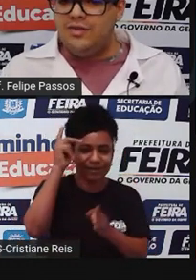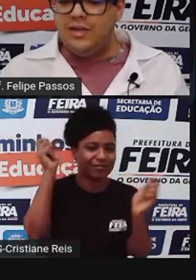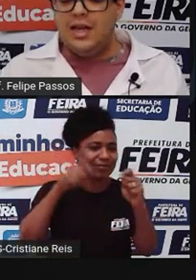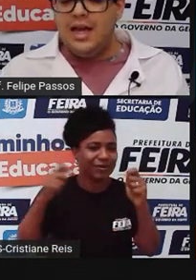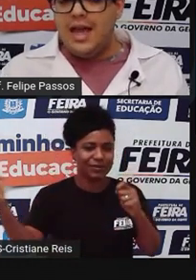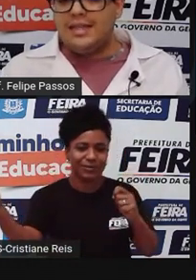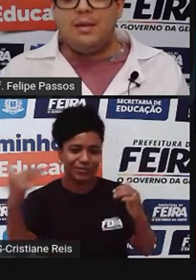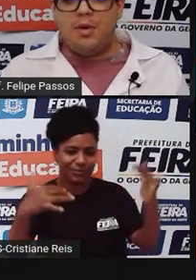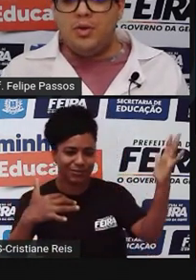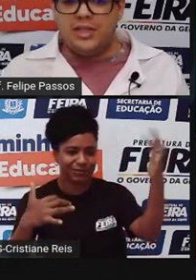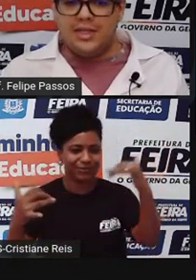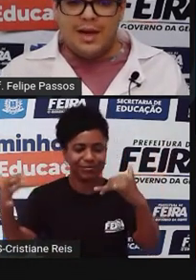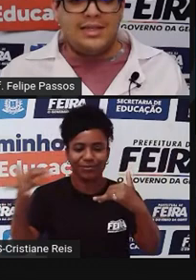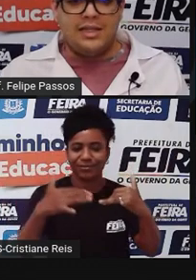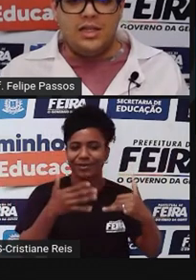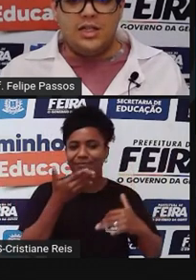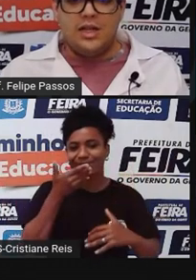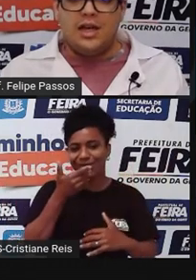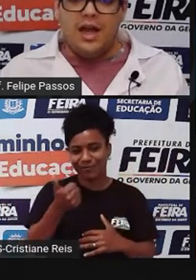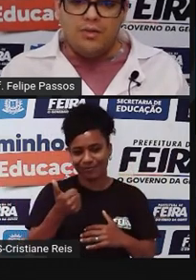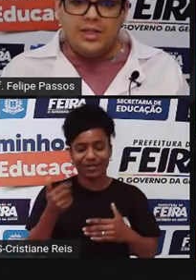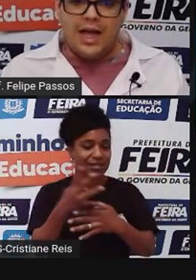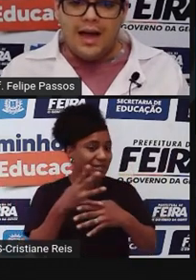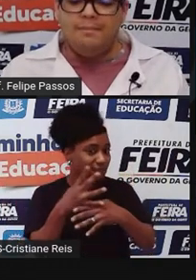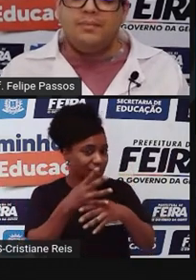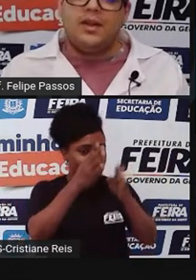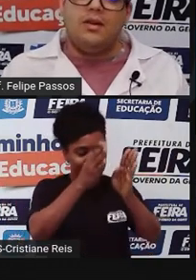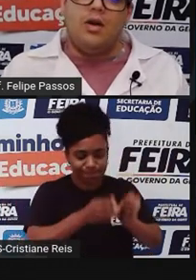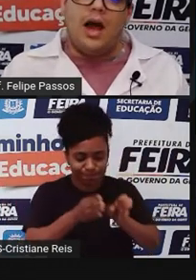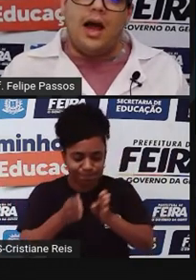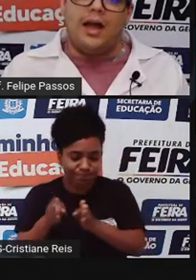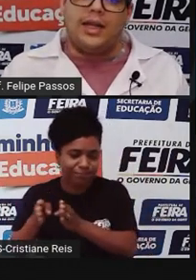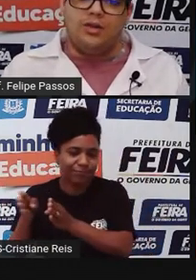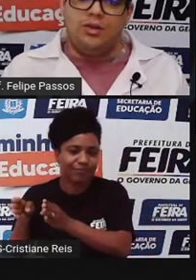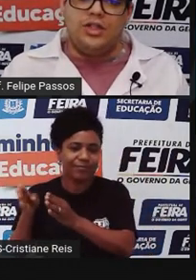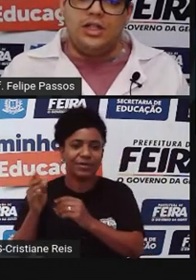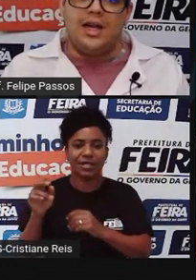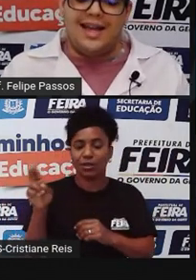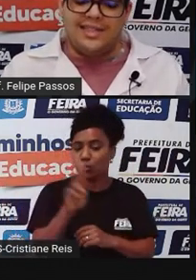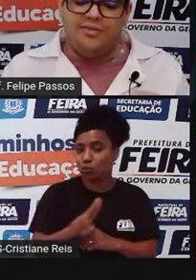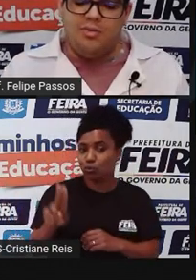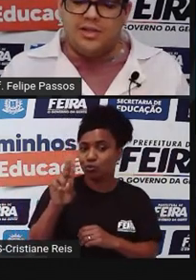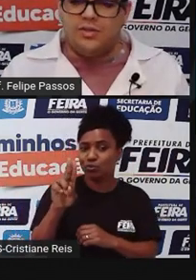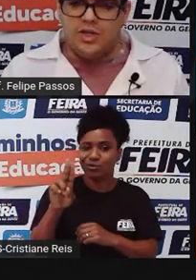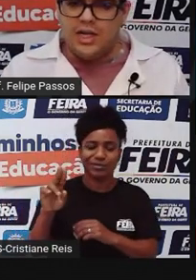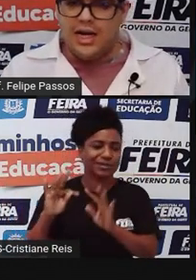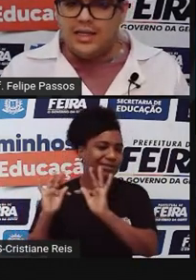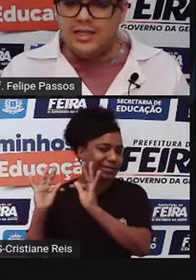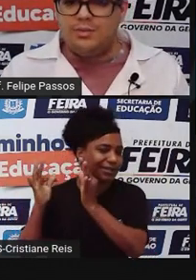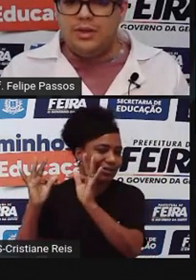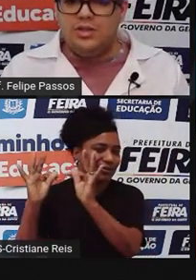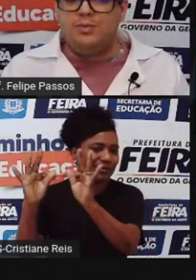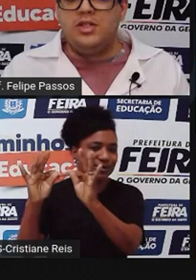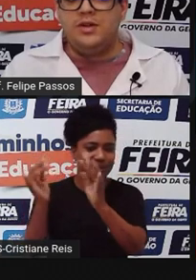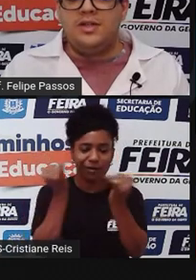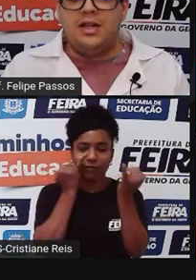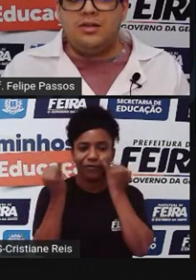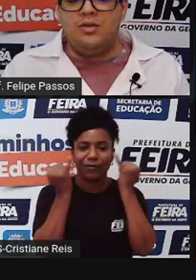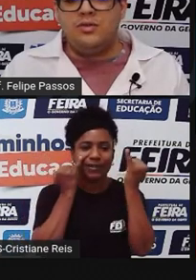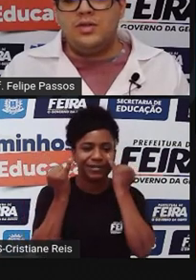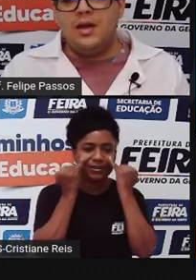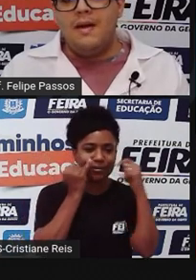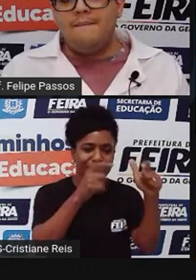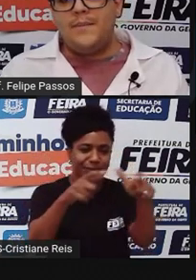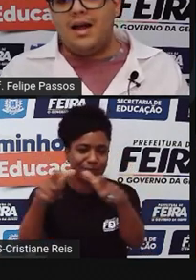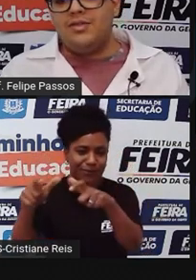facilidade de viver essa proposta Smart City é usar a tecnologia as informações geradas pelos